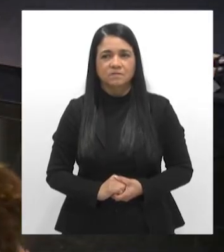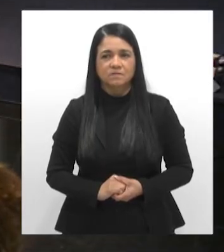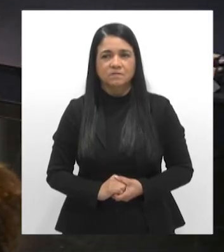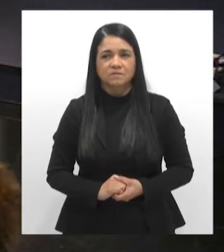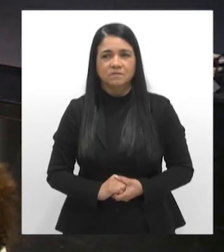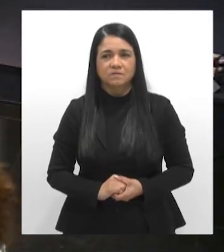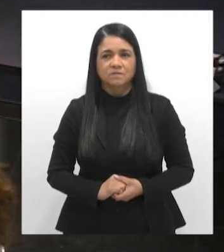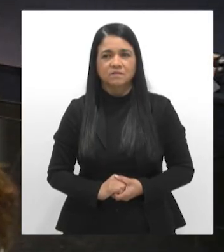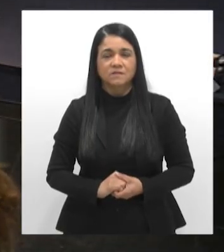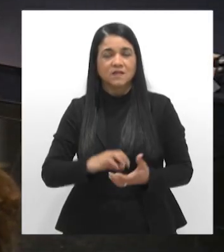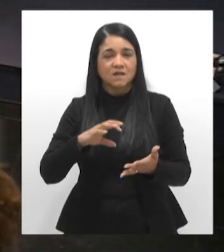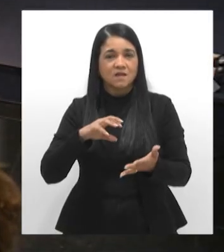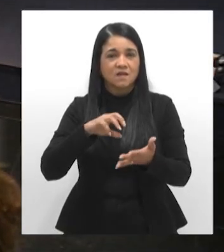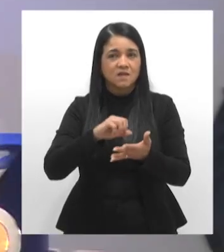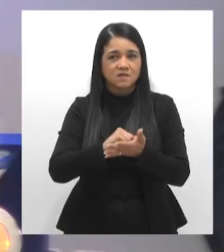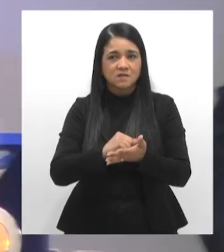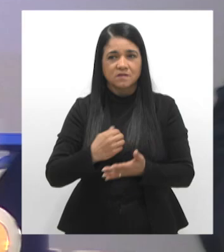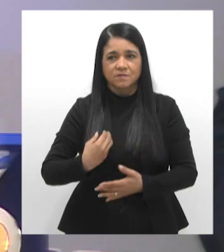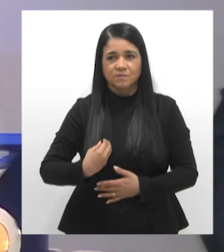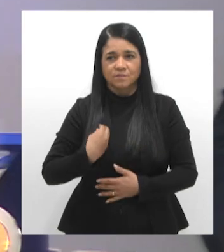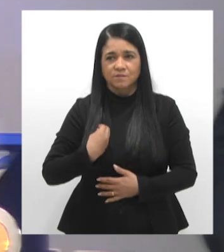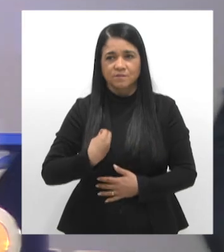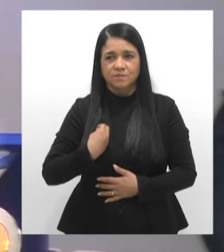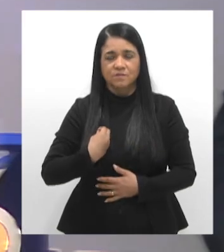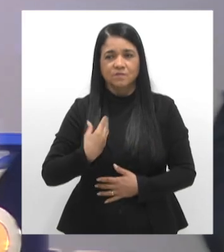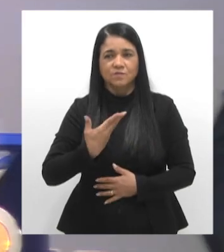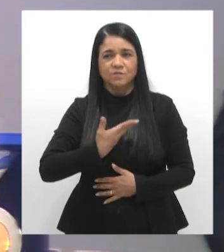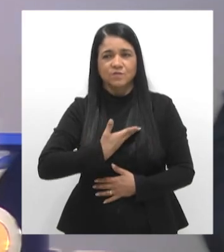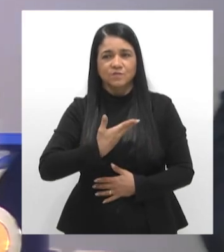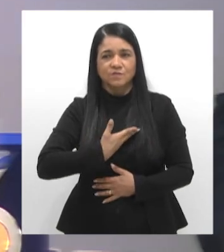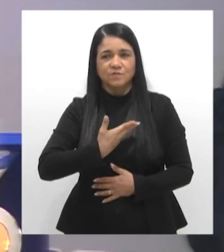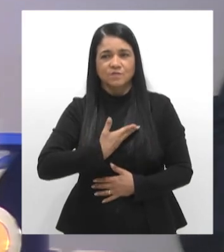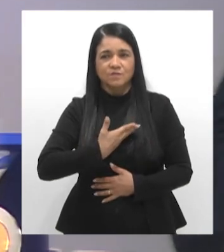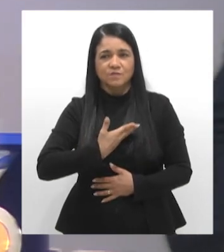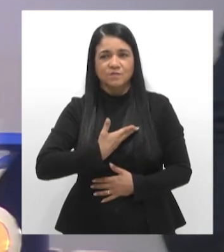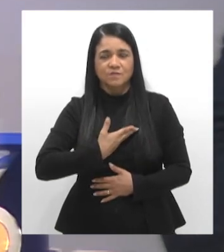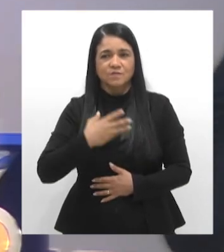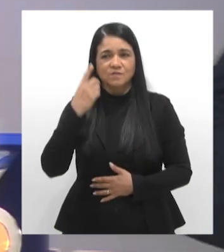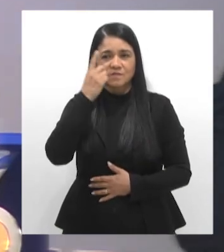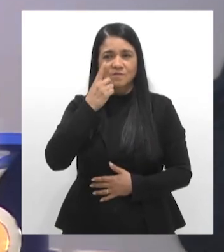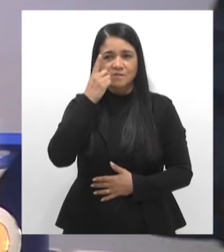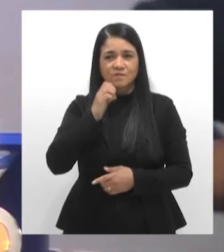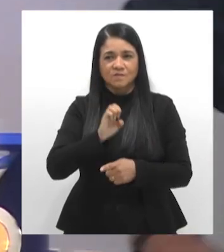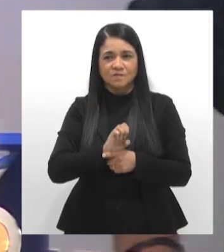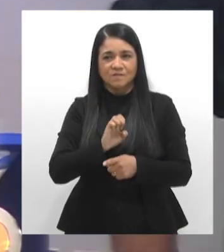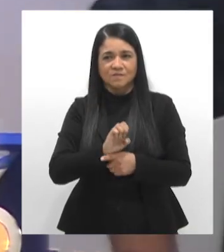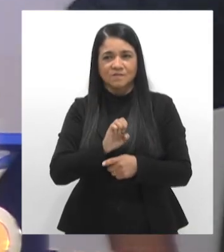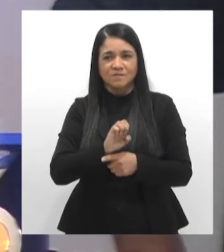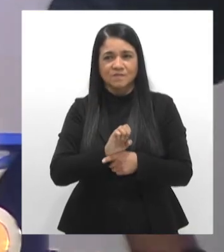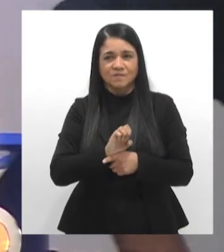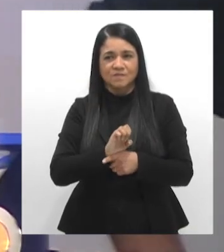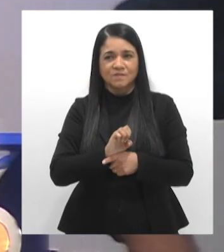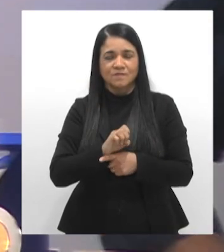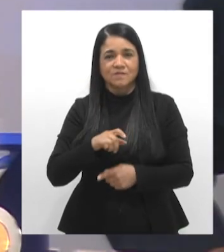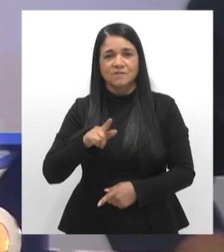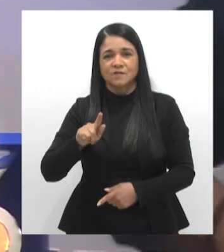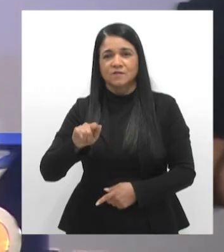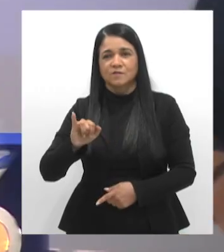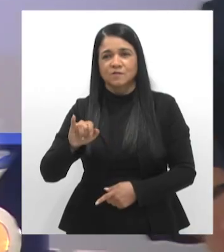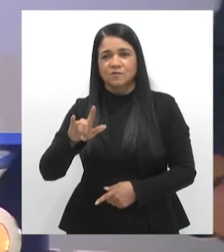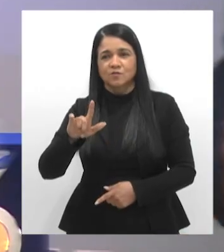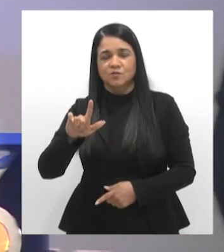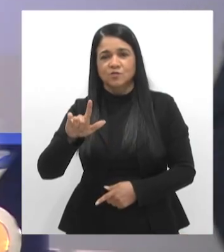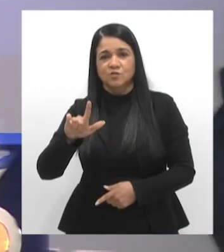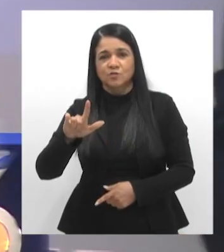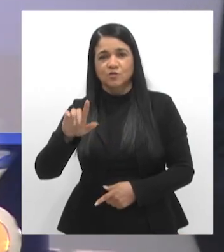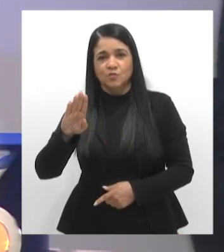Queria registrar a presença do meu amigo e deputado estadual, Gilberto Palmares.